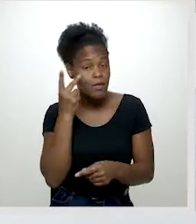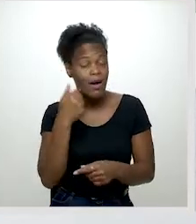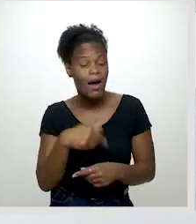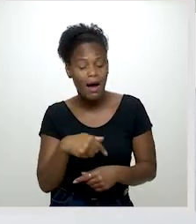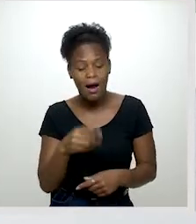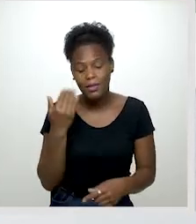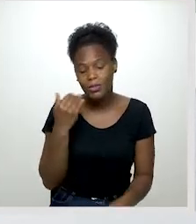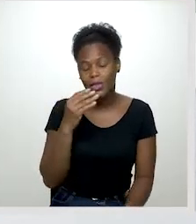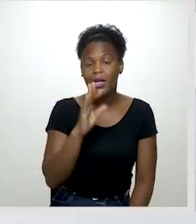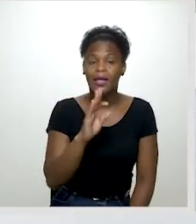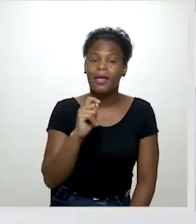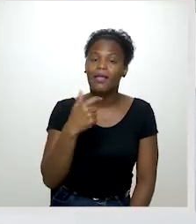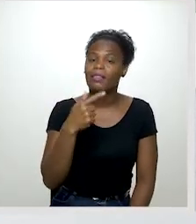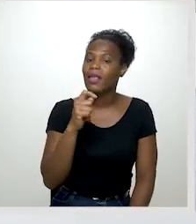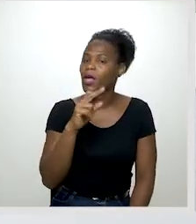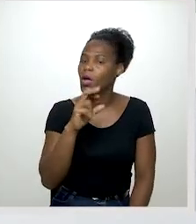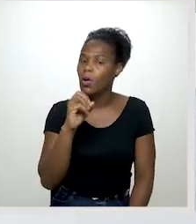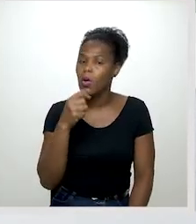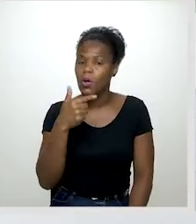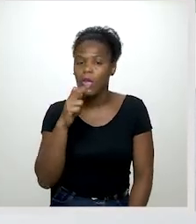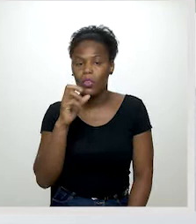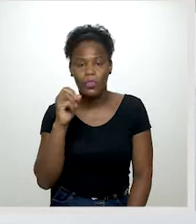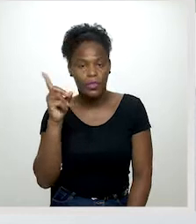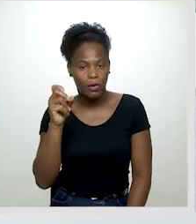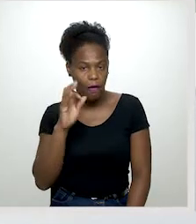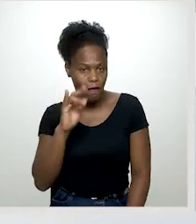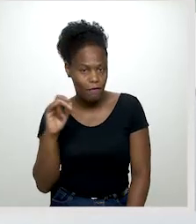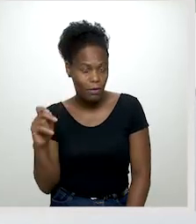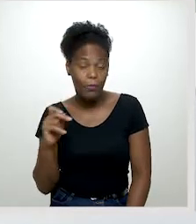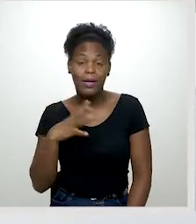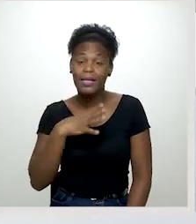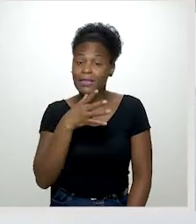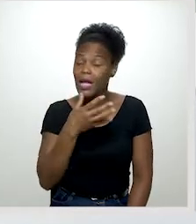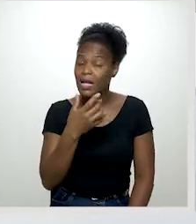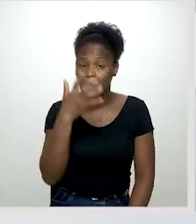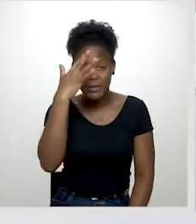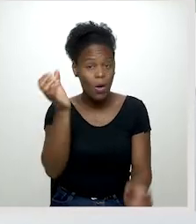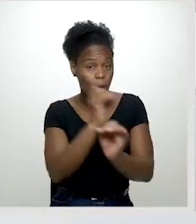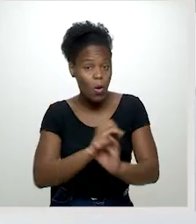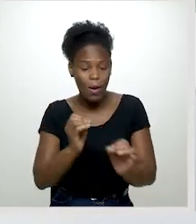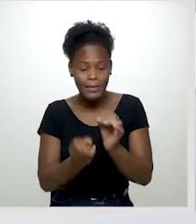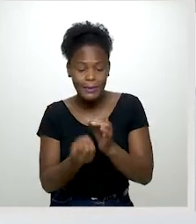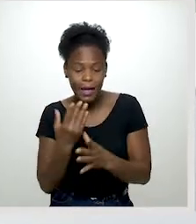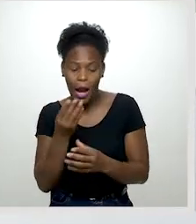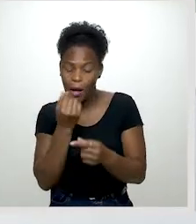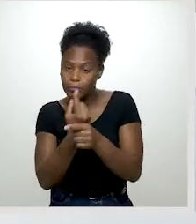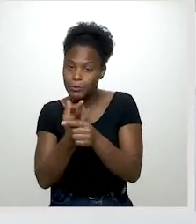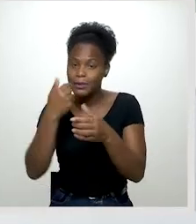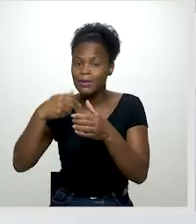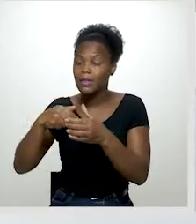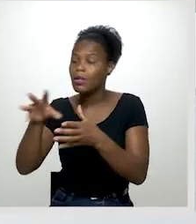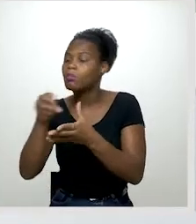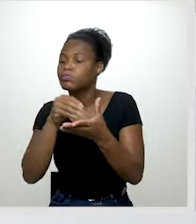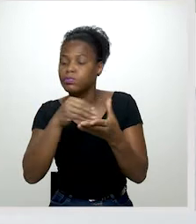isto é, incapazes de sintetizar substâncias orgânicas a partir de substâncias existentes